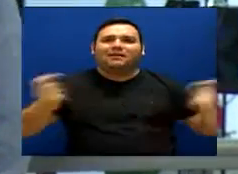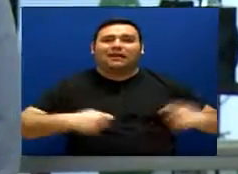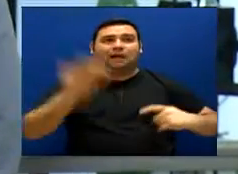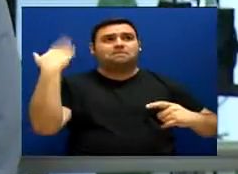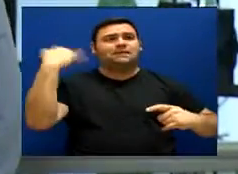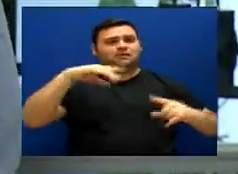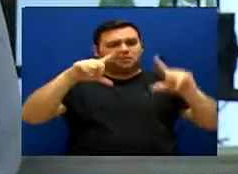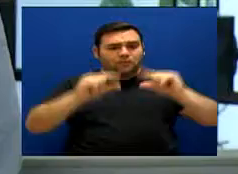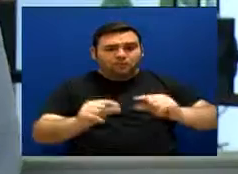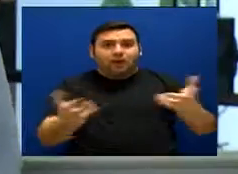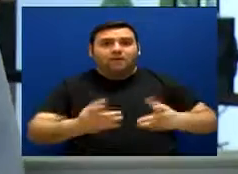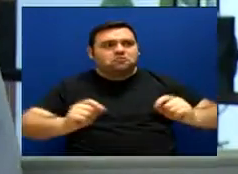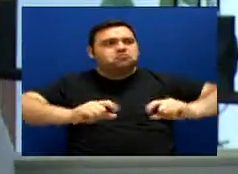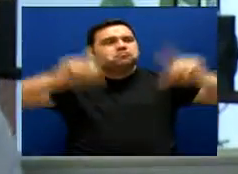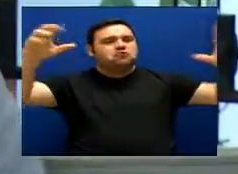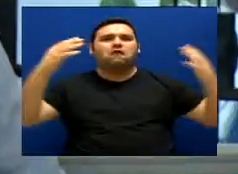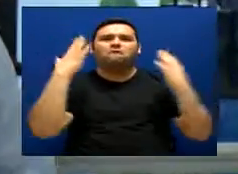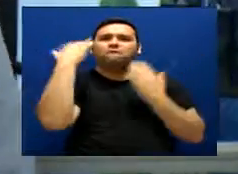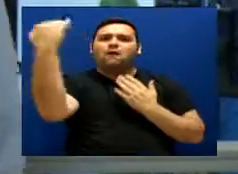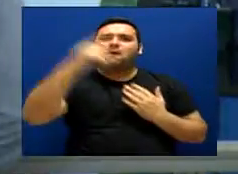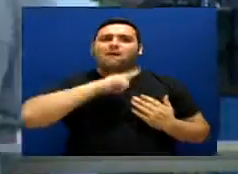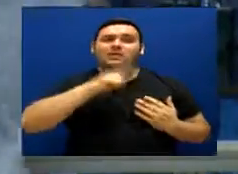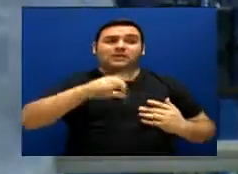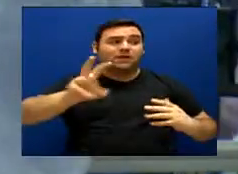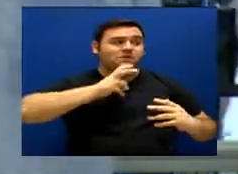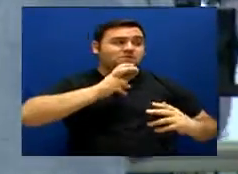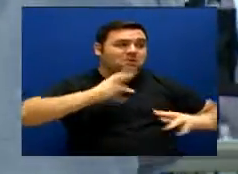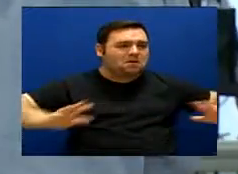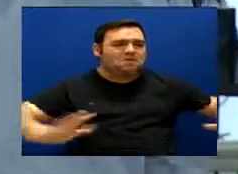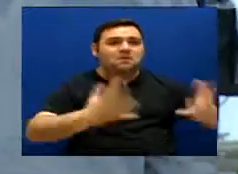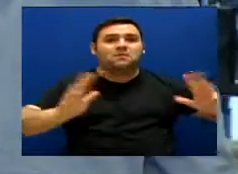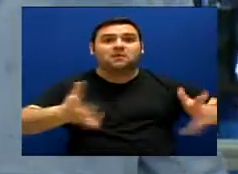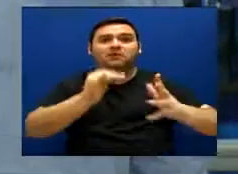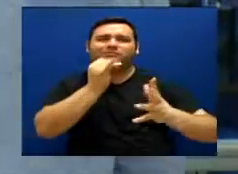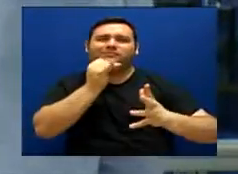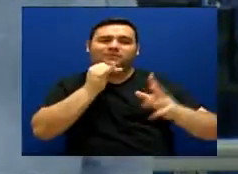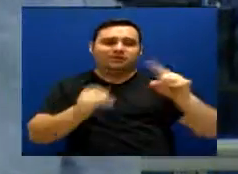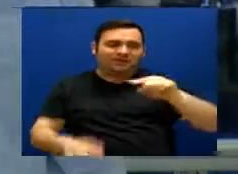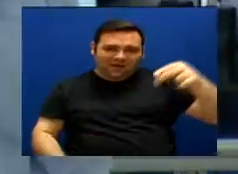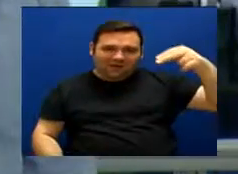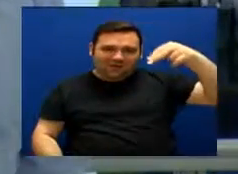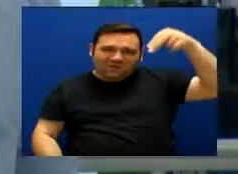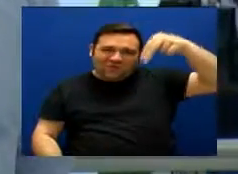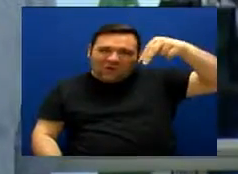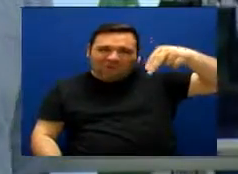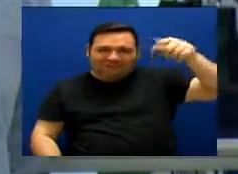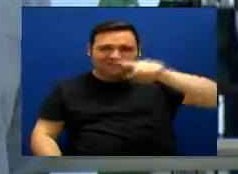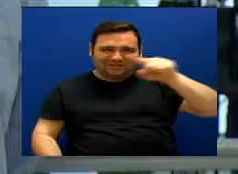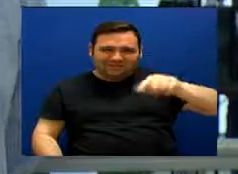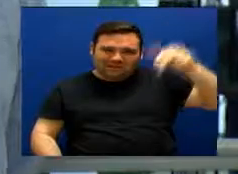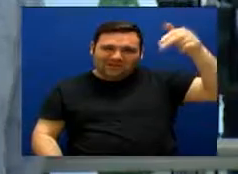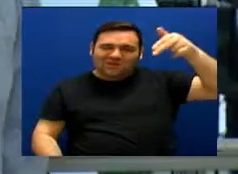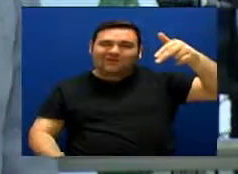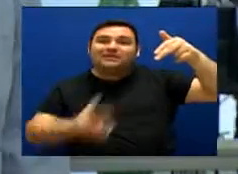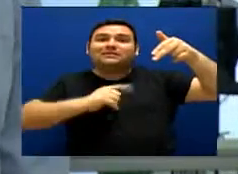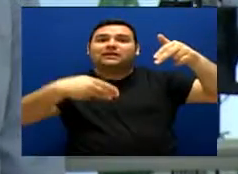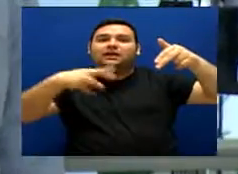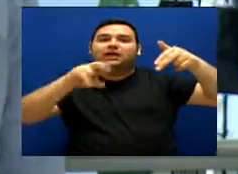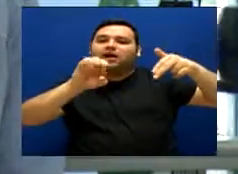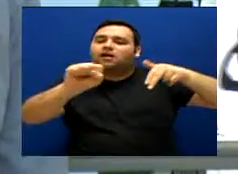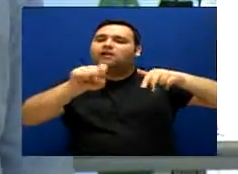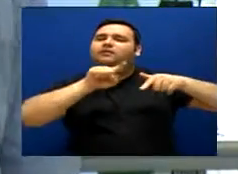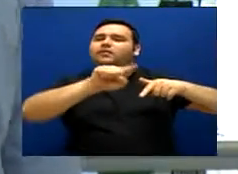E incentivar o esporte de Sorocaba em todos os sentidos. Por exemplo, na Zona Norte, lá na nossa região, tem o Marcos,